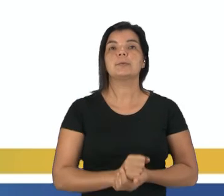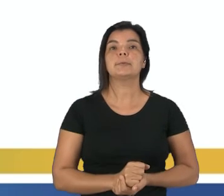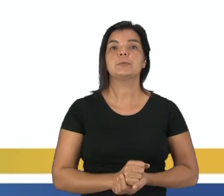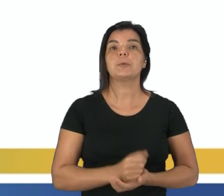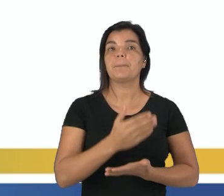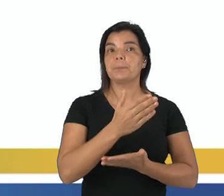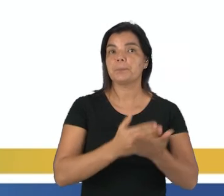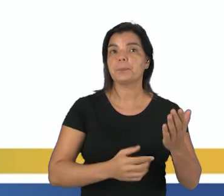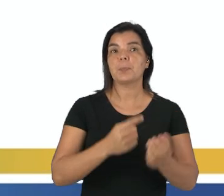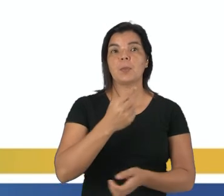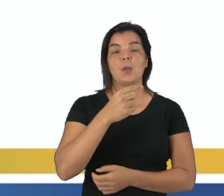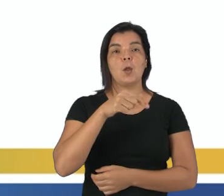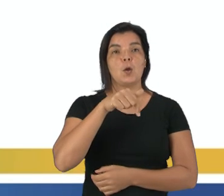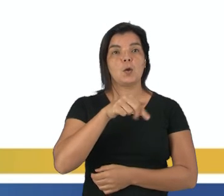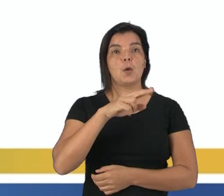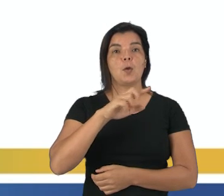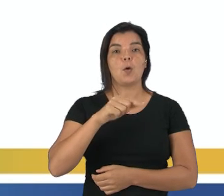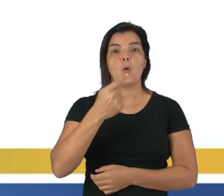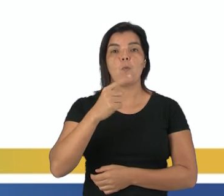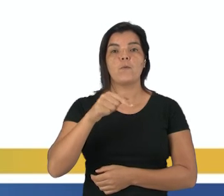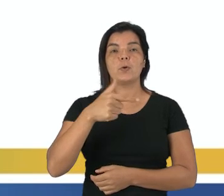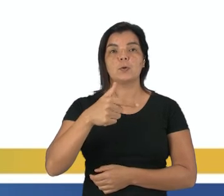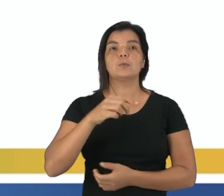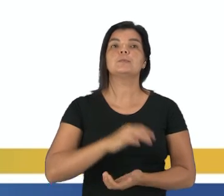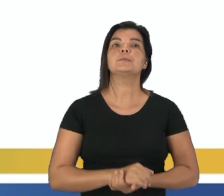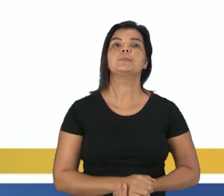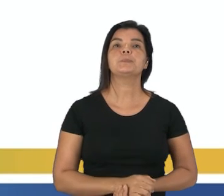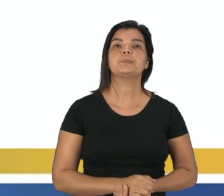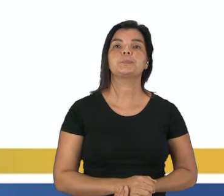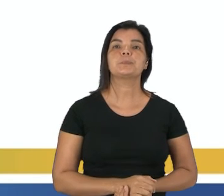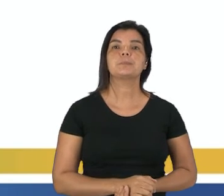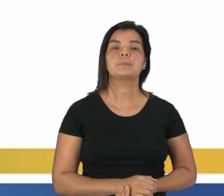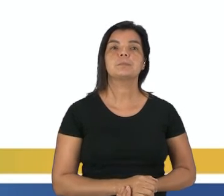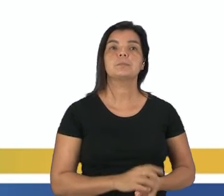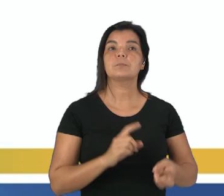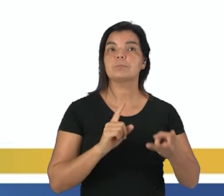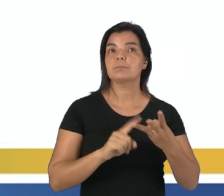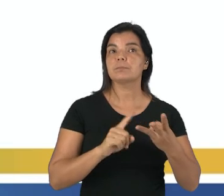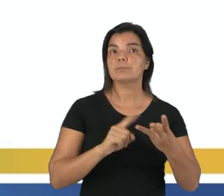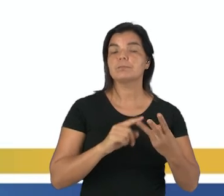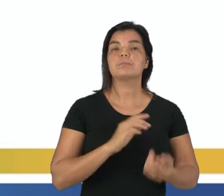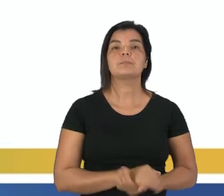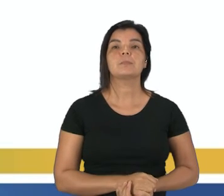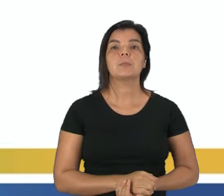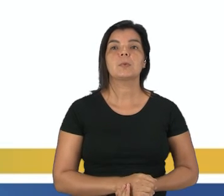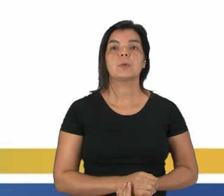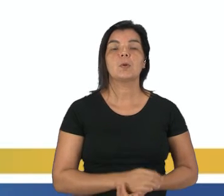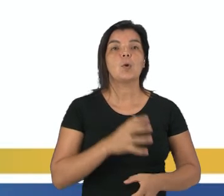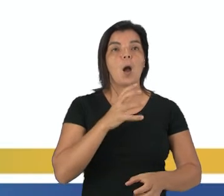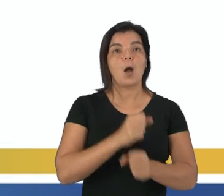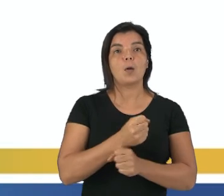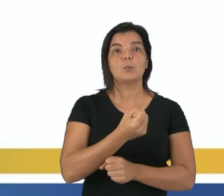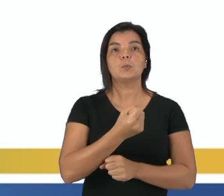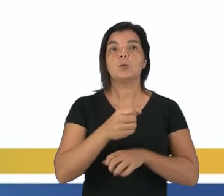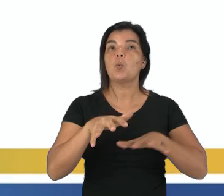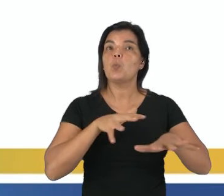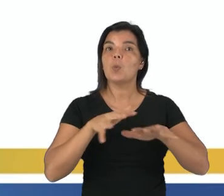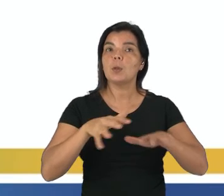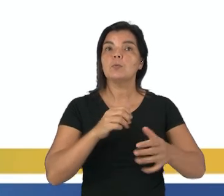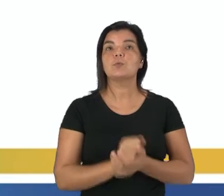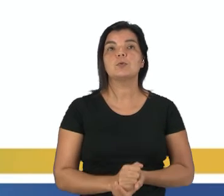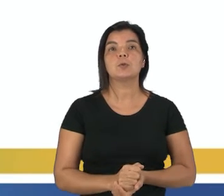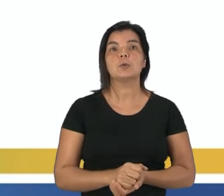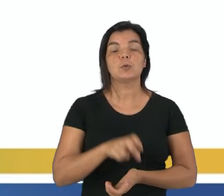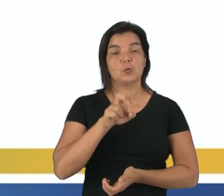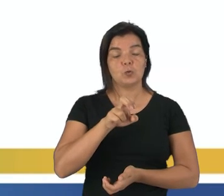igual a metade, nós temos ali 1,2 como nosso gabarito. Última questão, pessoal. Calcule o